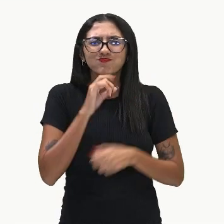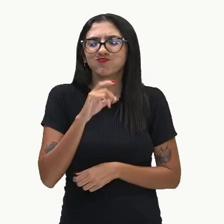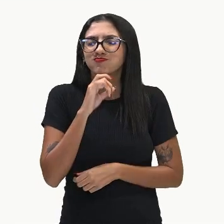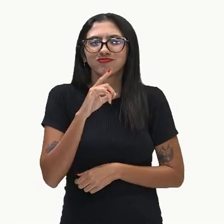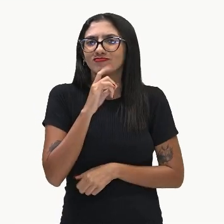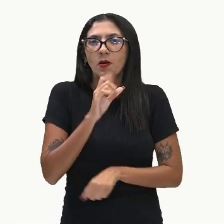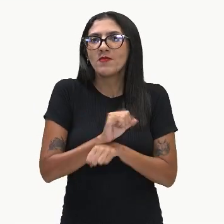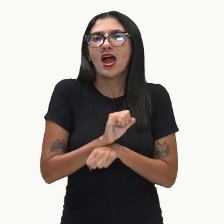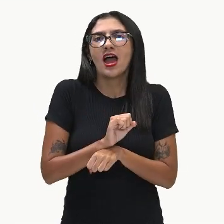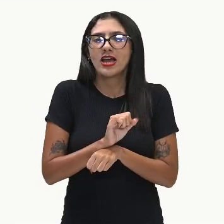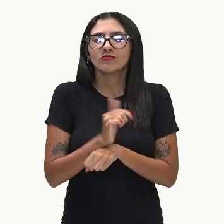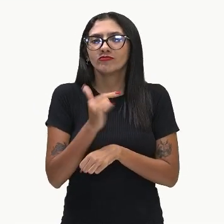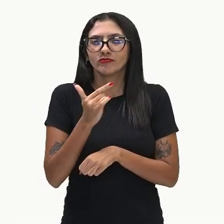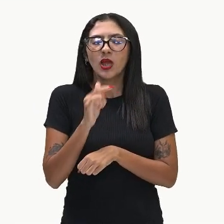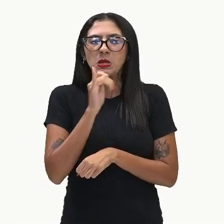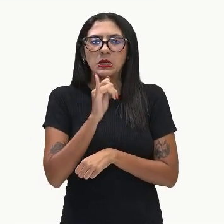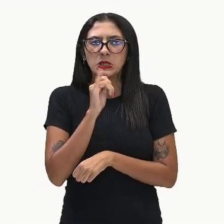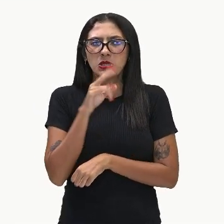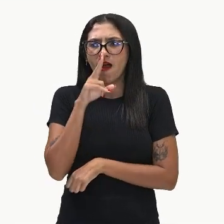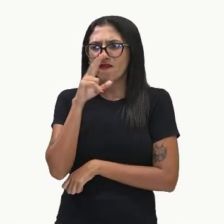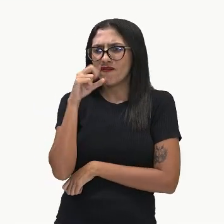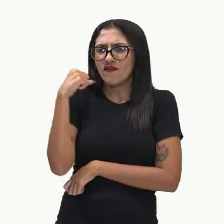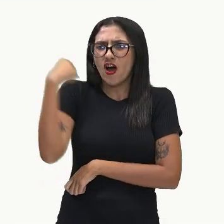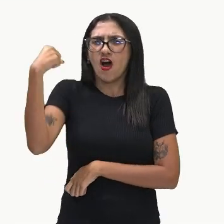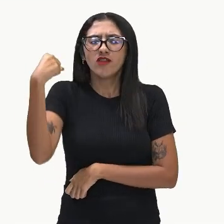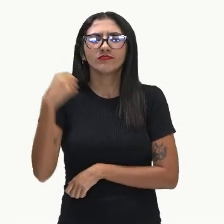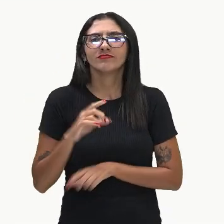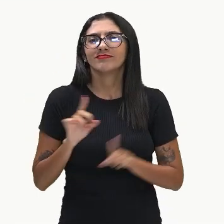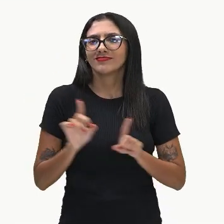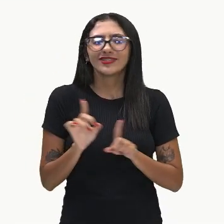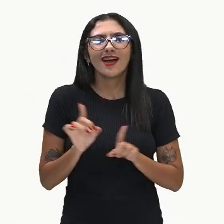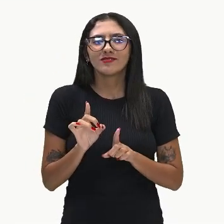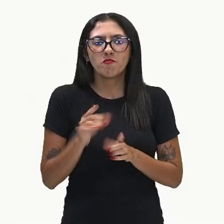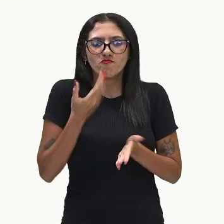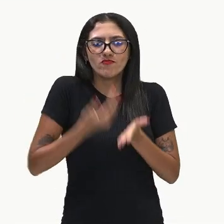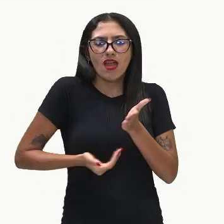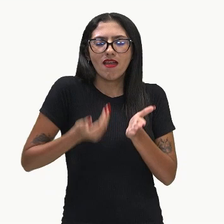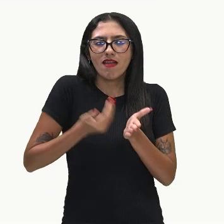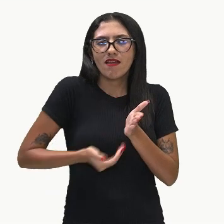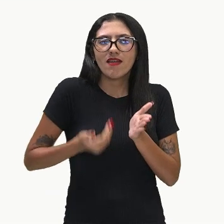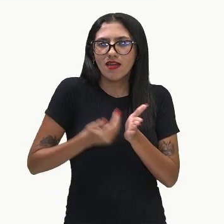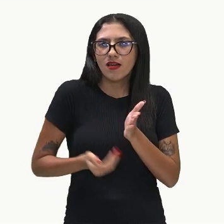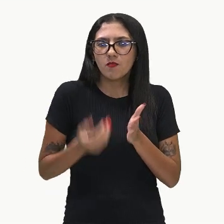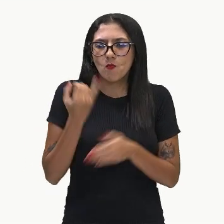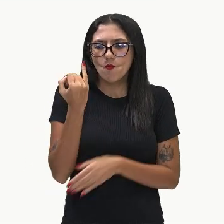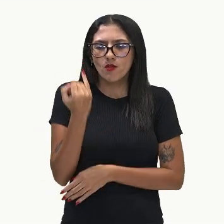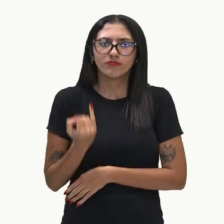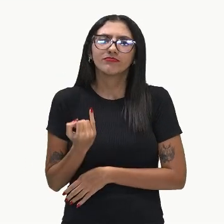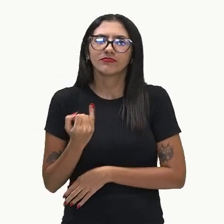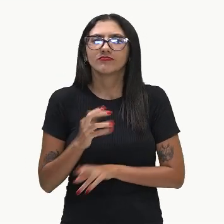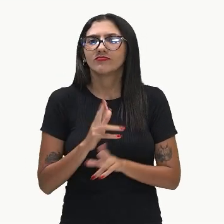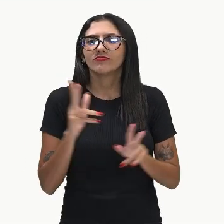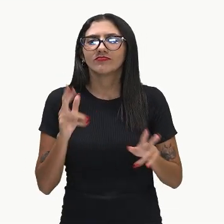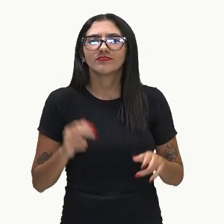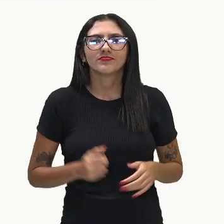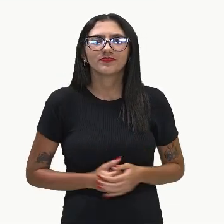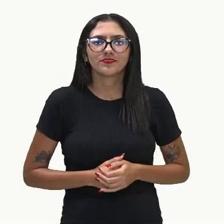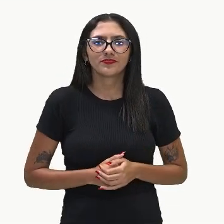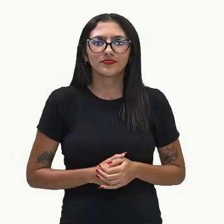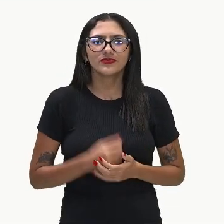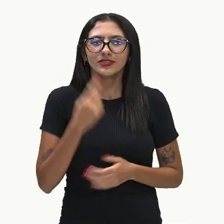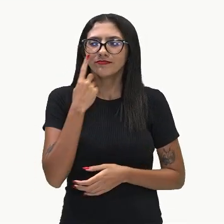vez de ficar aí hipertrofiado, ele vai atrofiar, né? Pode acontecer sim, um efeito reverso. Isso aqui é o